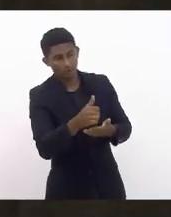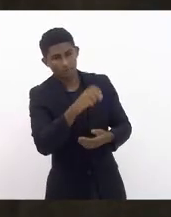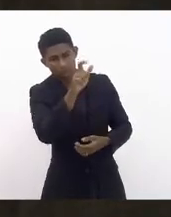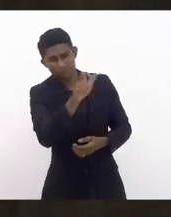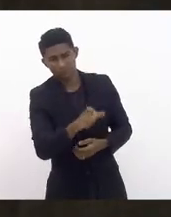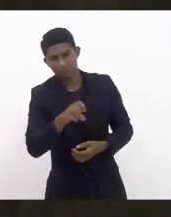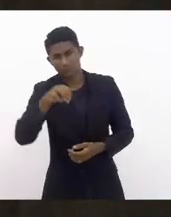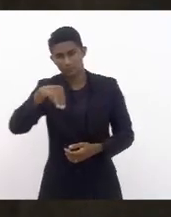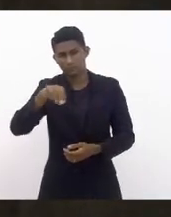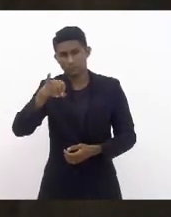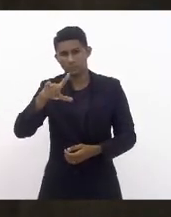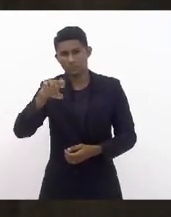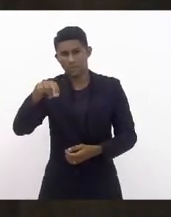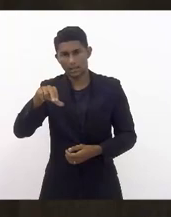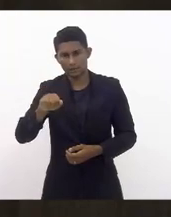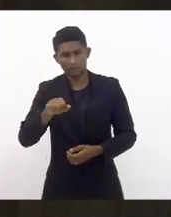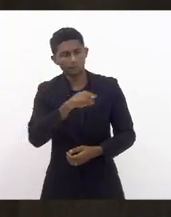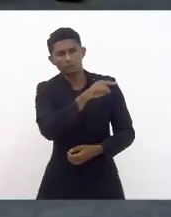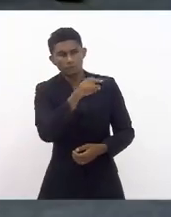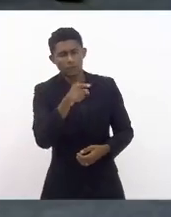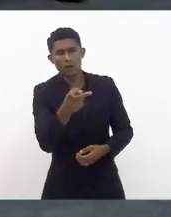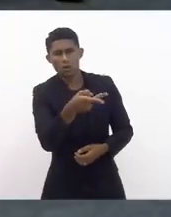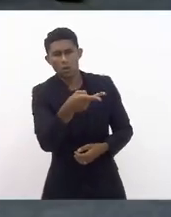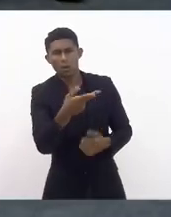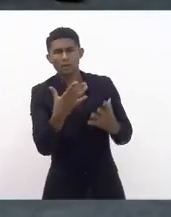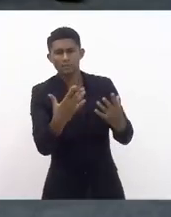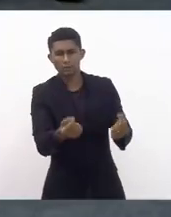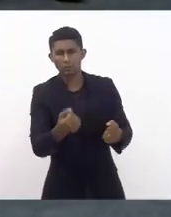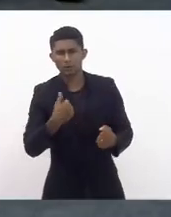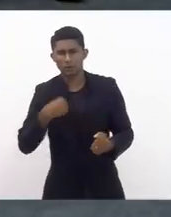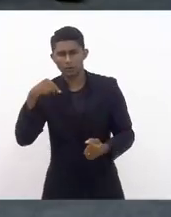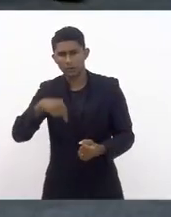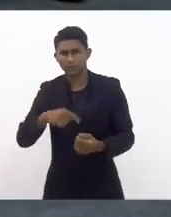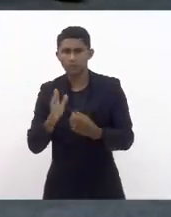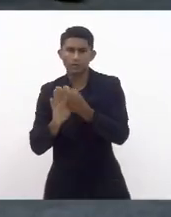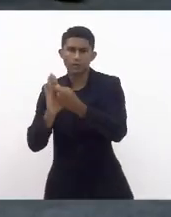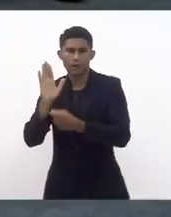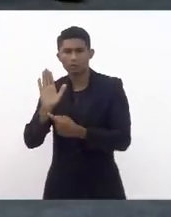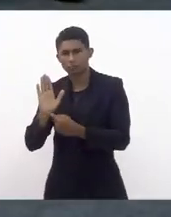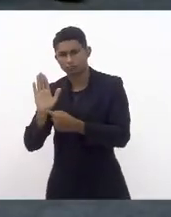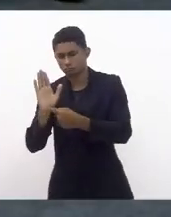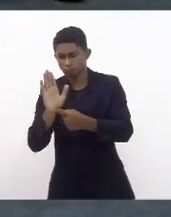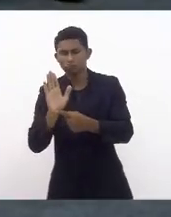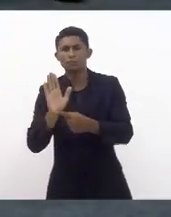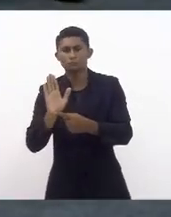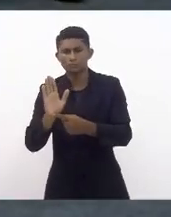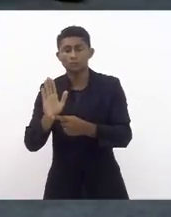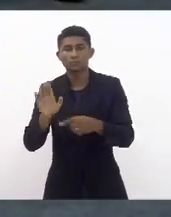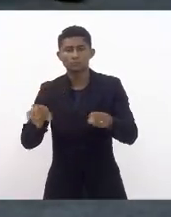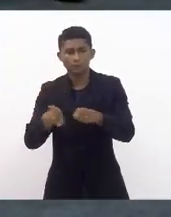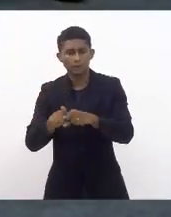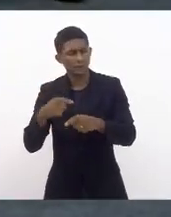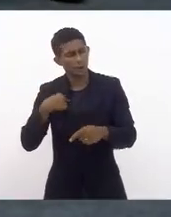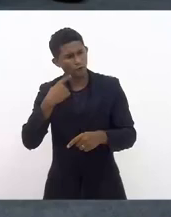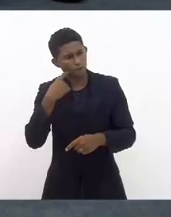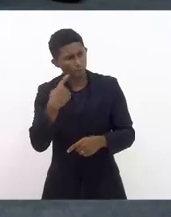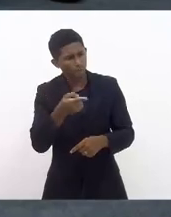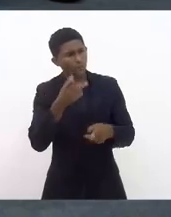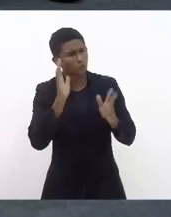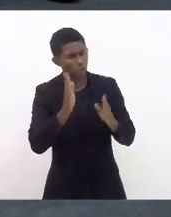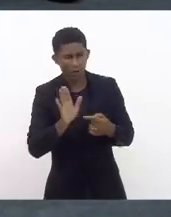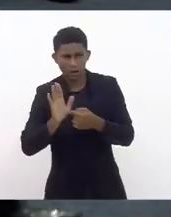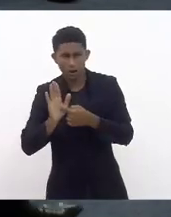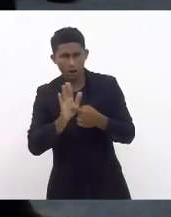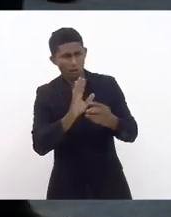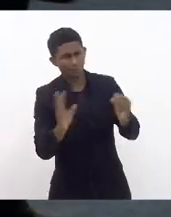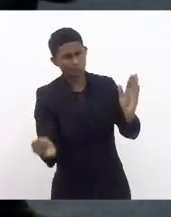uma minuta que eu apresentei e que eu vi agora foi integralmente aproveitada, inclusive com a